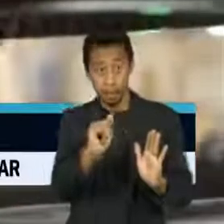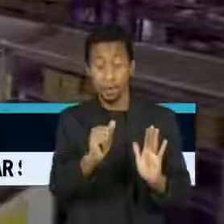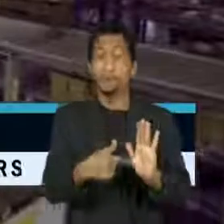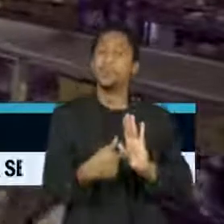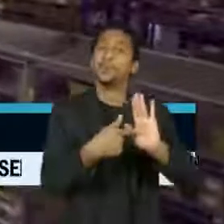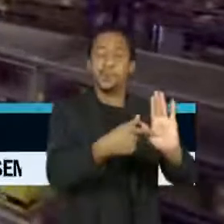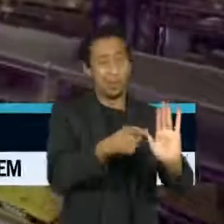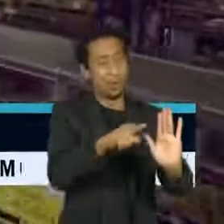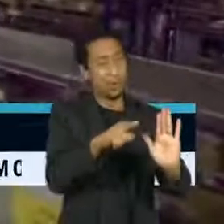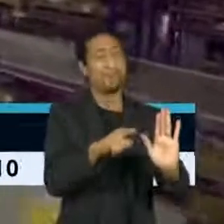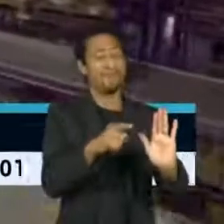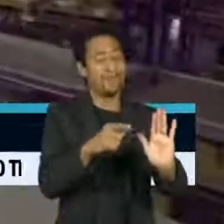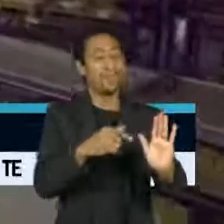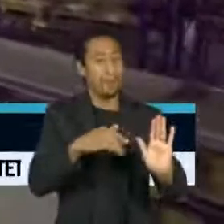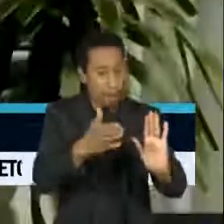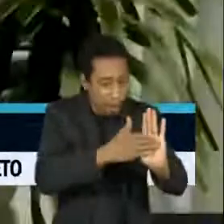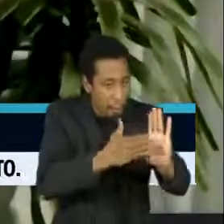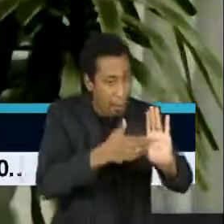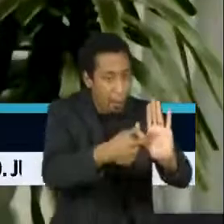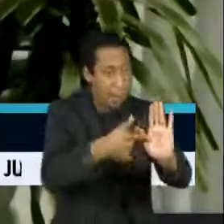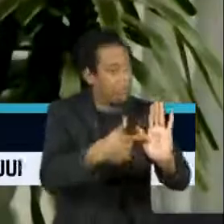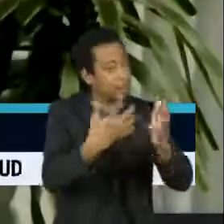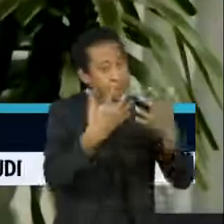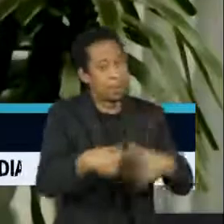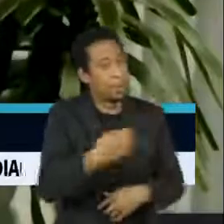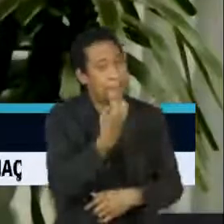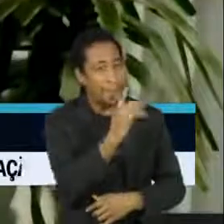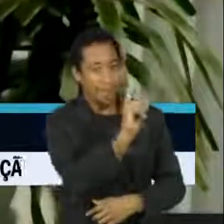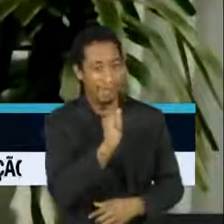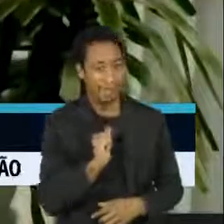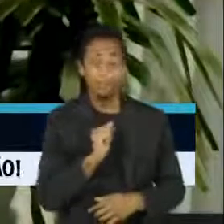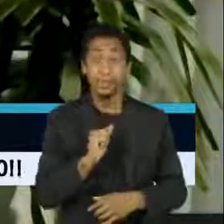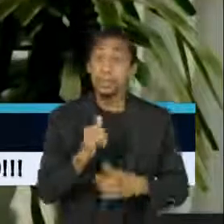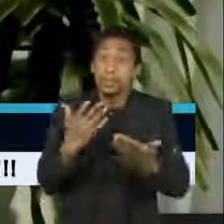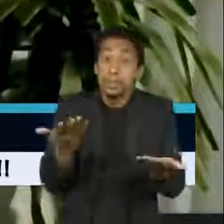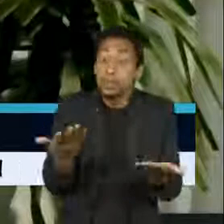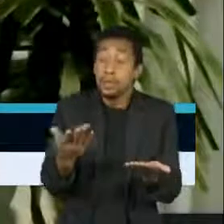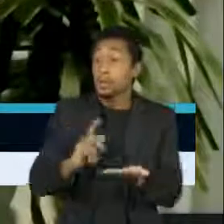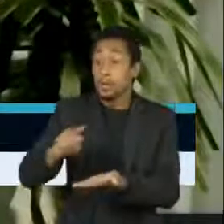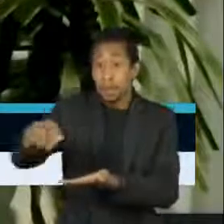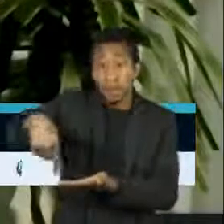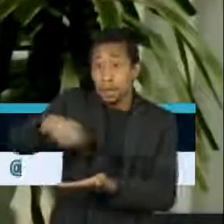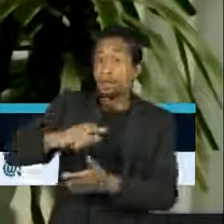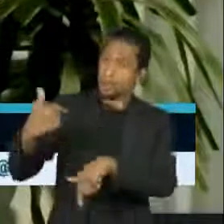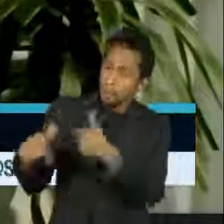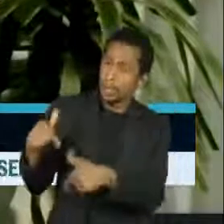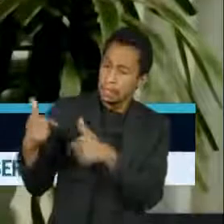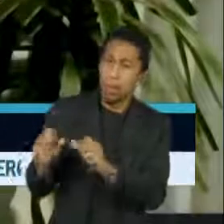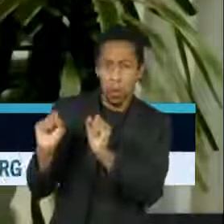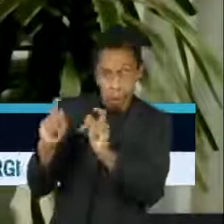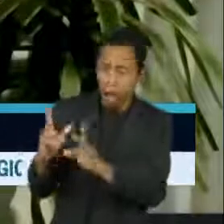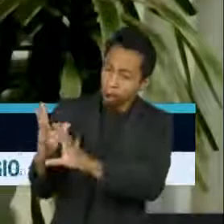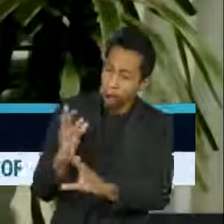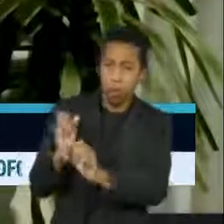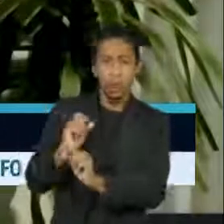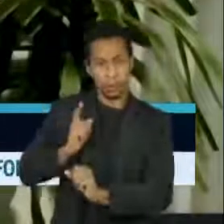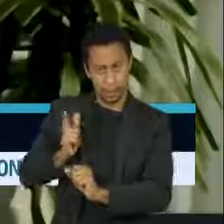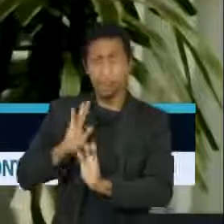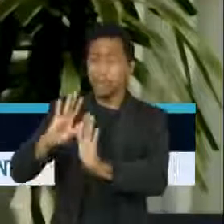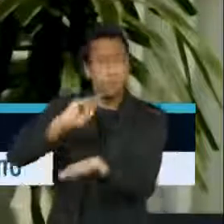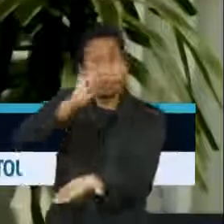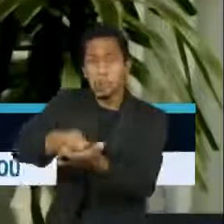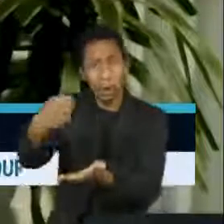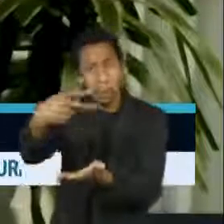em xeque a eficácia do programa. E se ninguém está avaliando a entrega dos resultados prometidos, o risco é esse